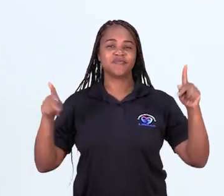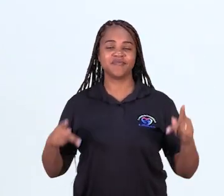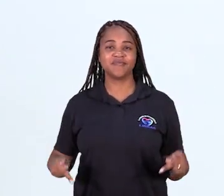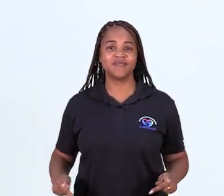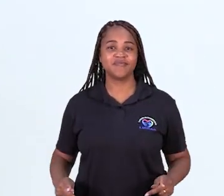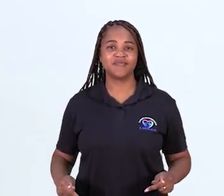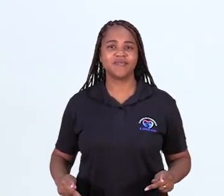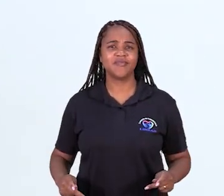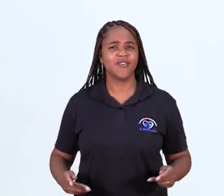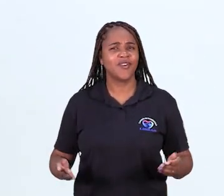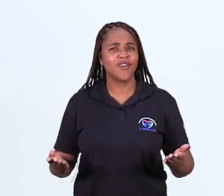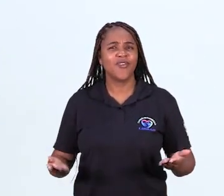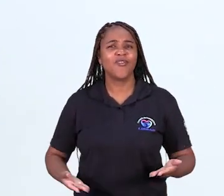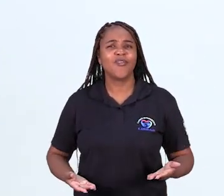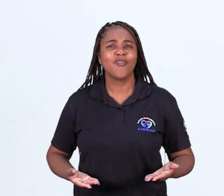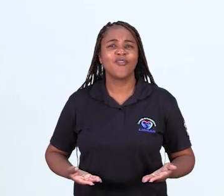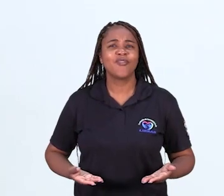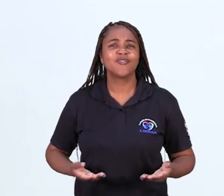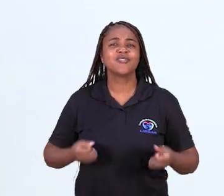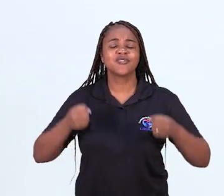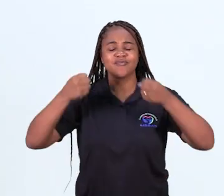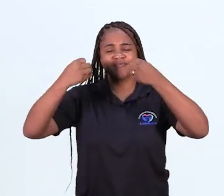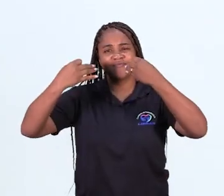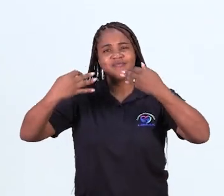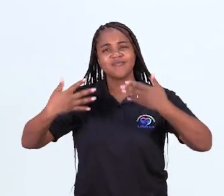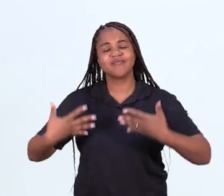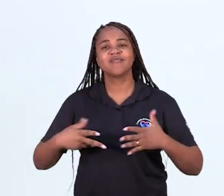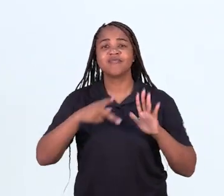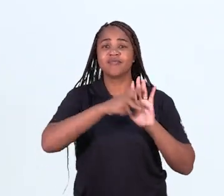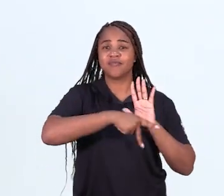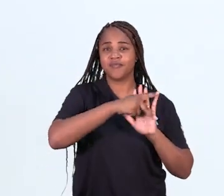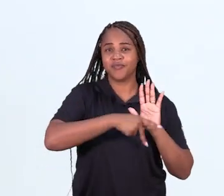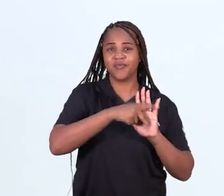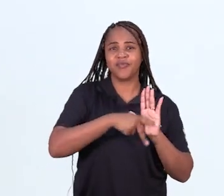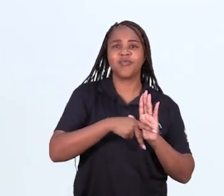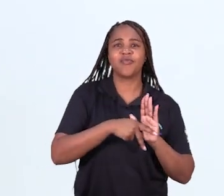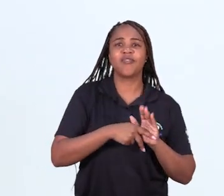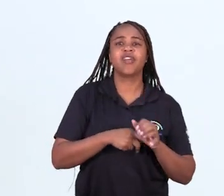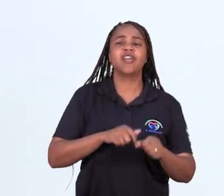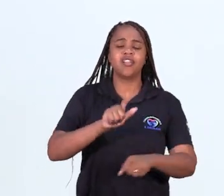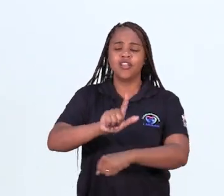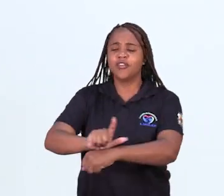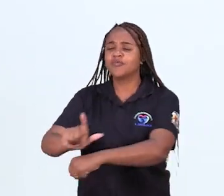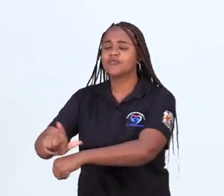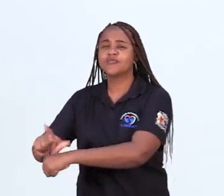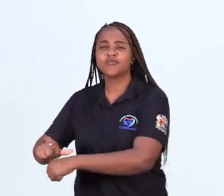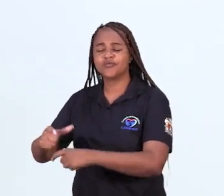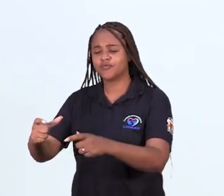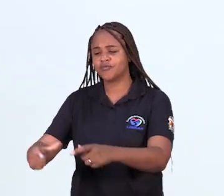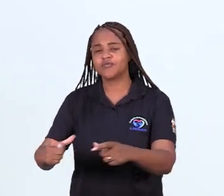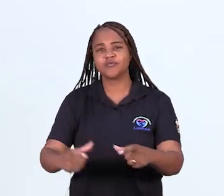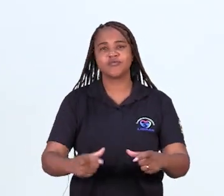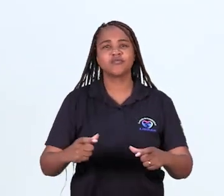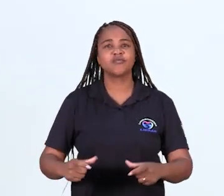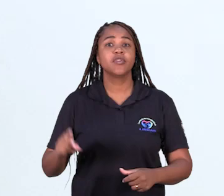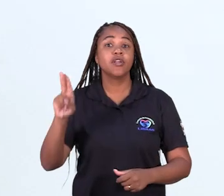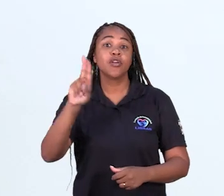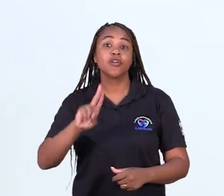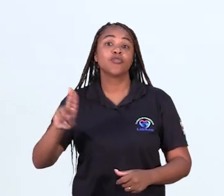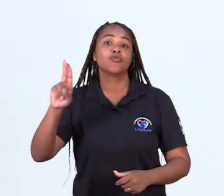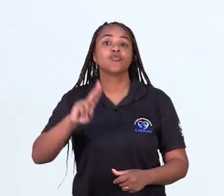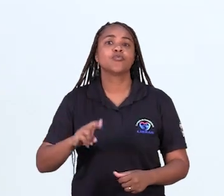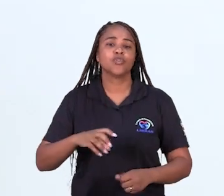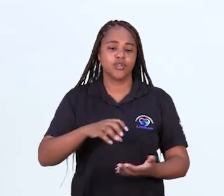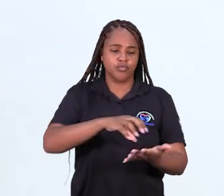humano. Estamos hoje falando de um projeto de estabelecimentos que usa o sistema vibratório ou sons para um sistema